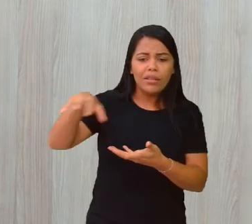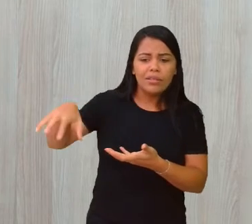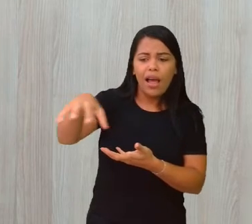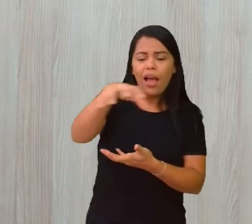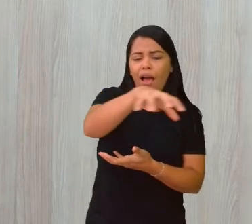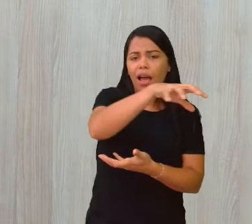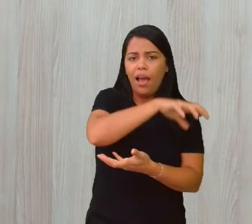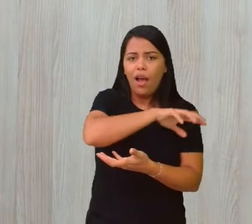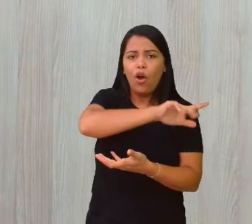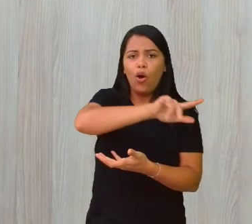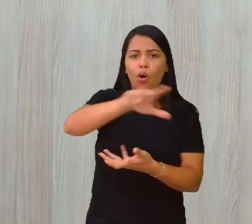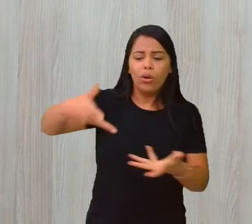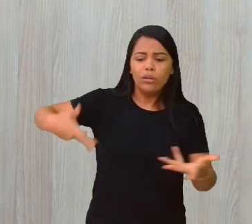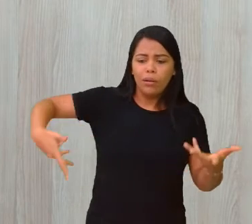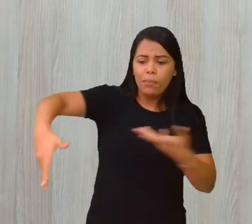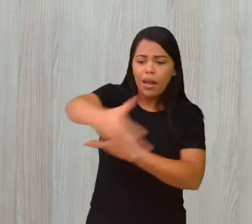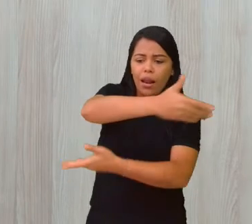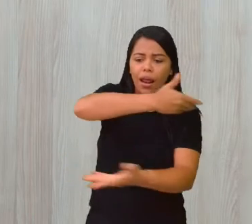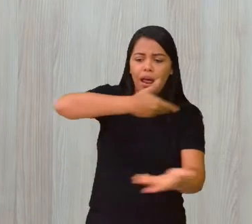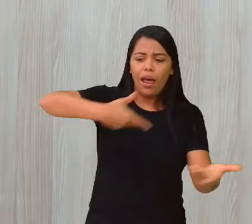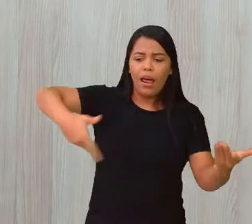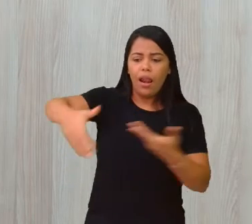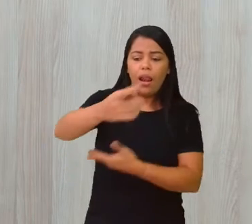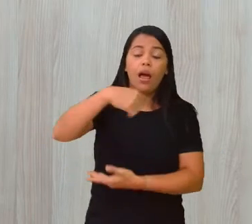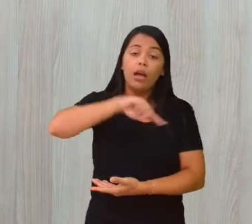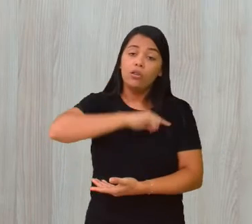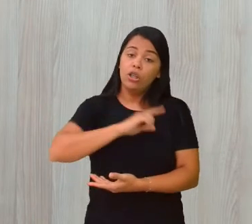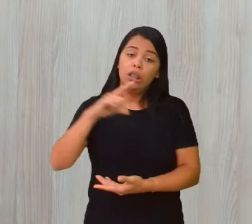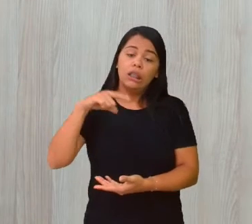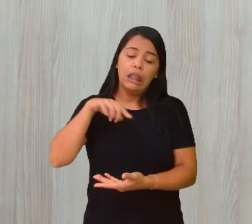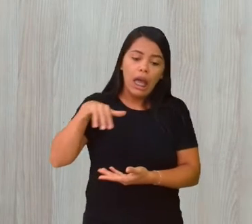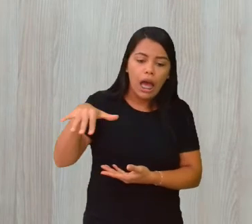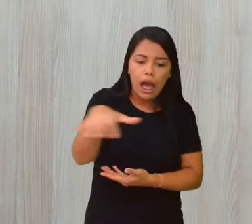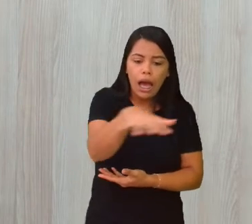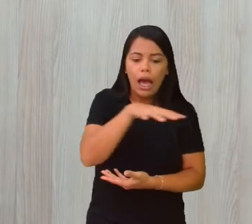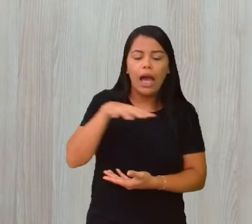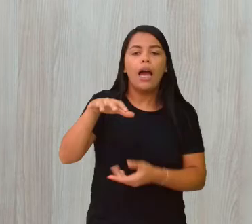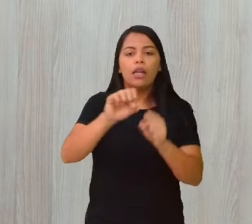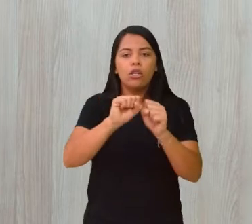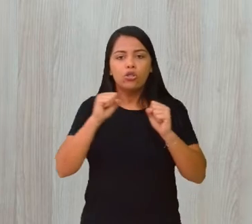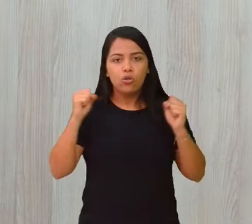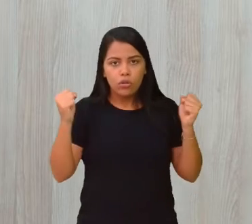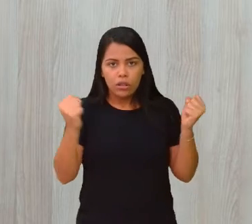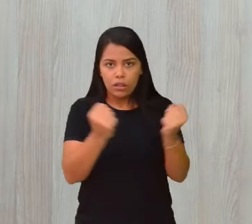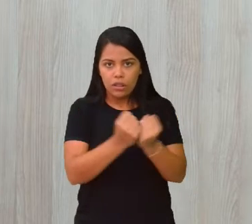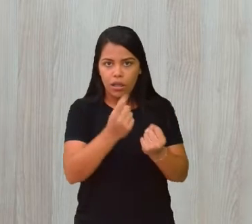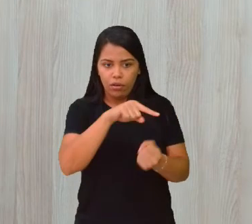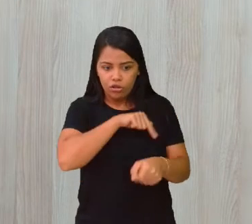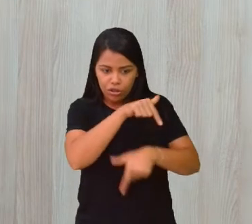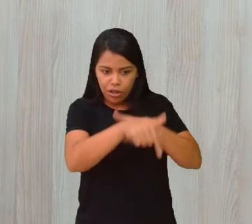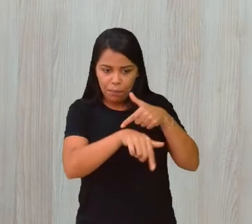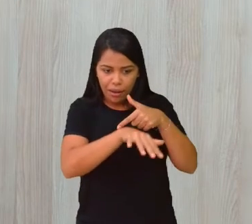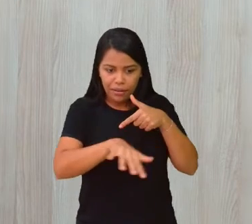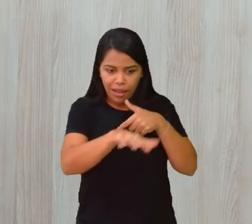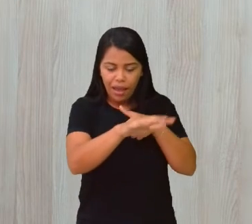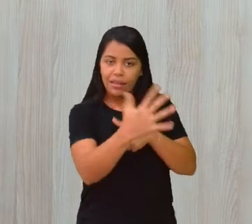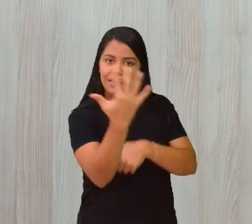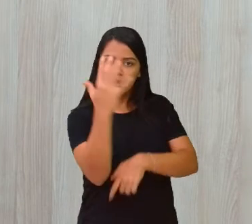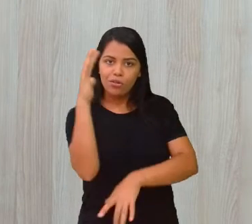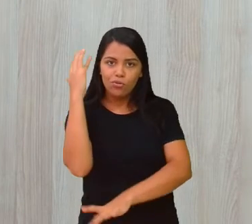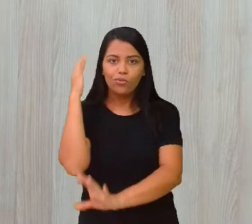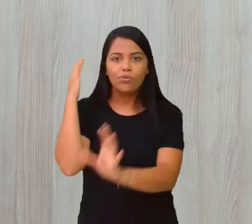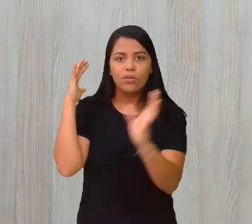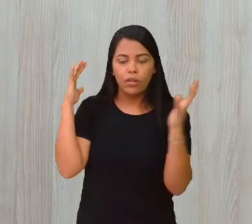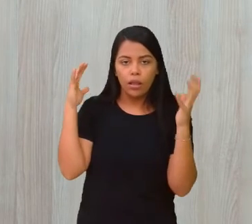né? A gente tem um âmbito social, né, que a gente trabalha na sustentabilidade e a gente não pode esquecer, desassociar